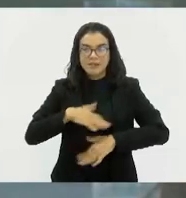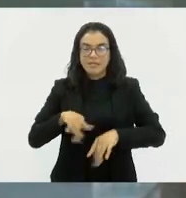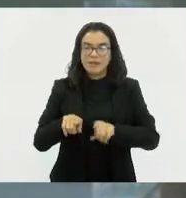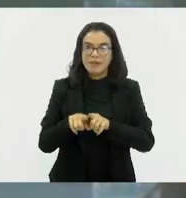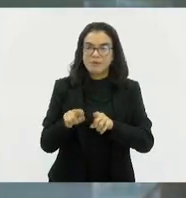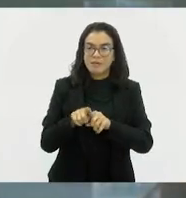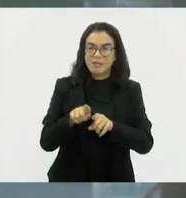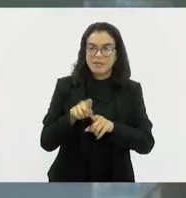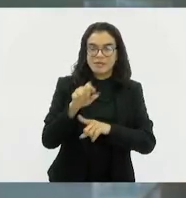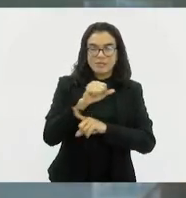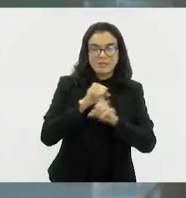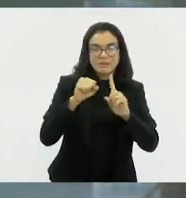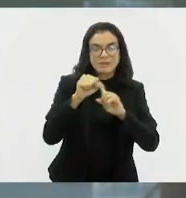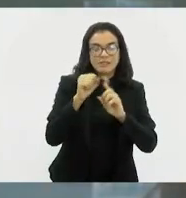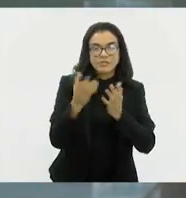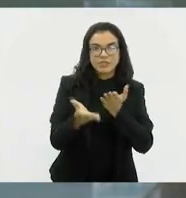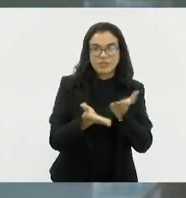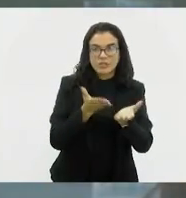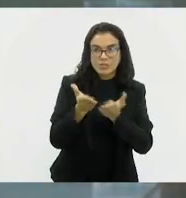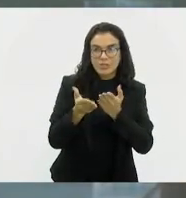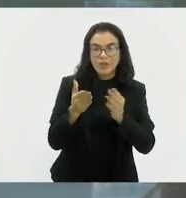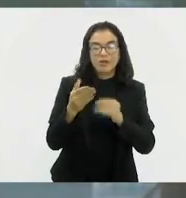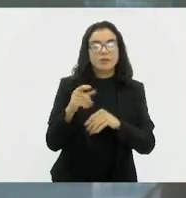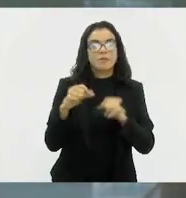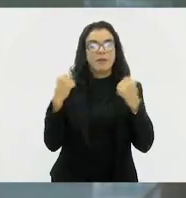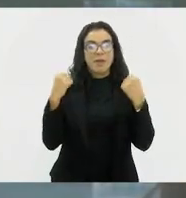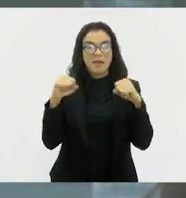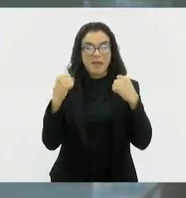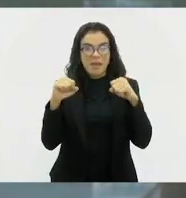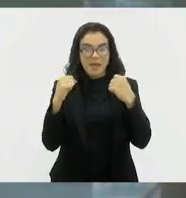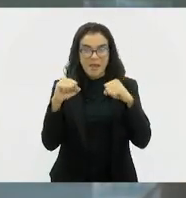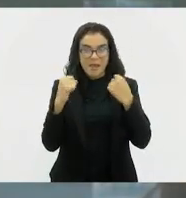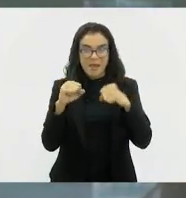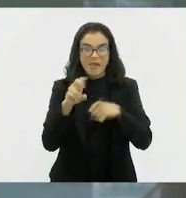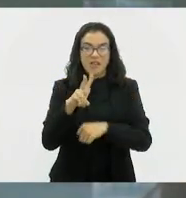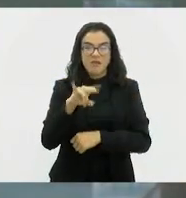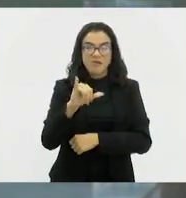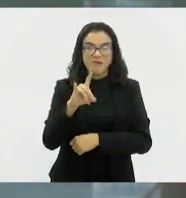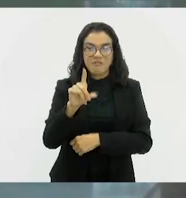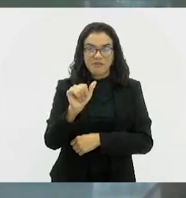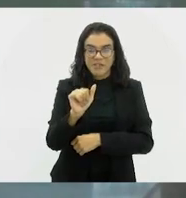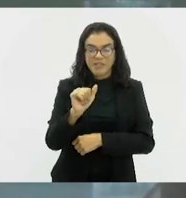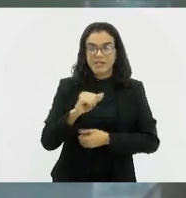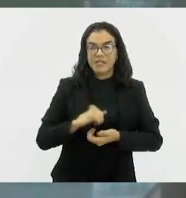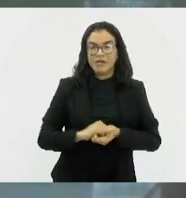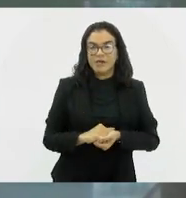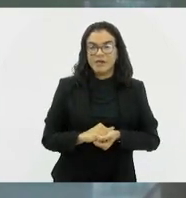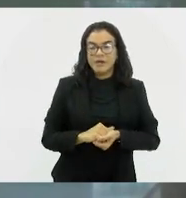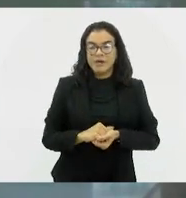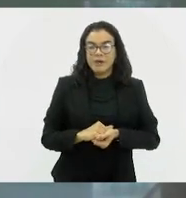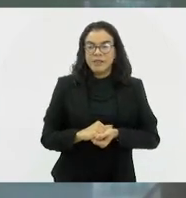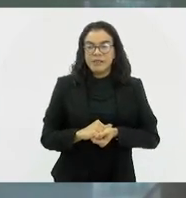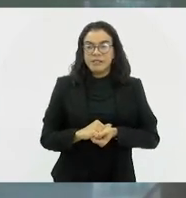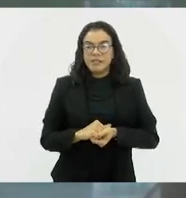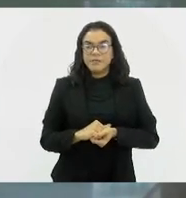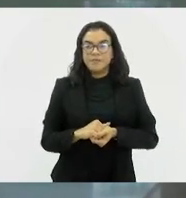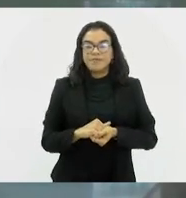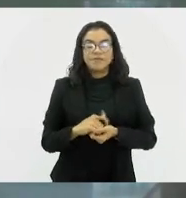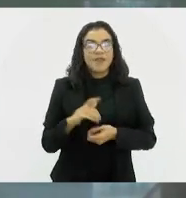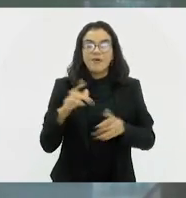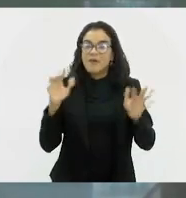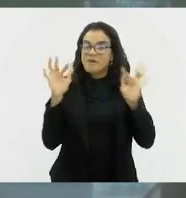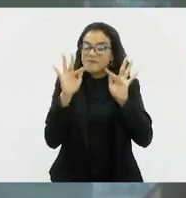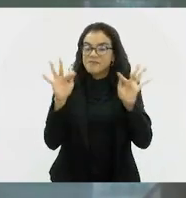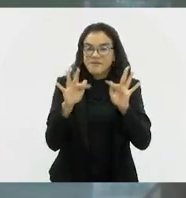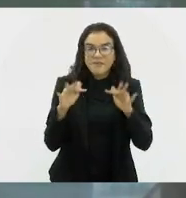no, na Academia da Vida, meu amigo Gama, que coordena esses programas. Quer dizer, é uma felicidade muito